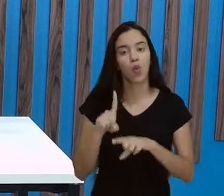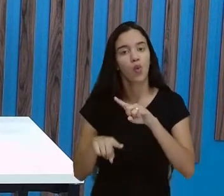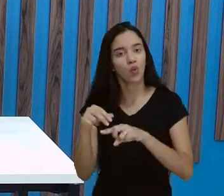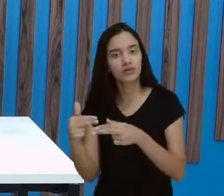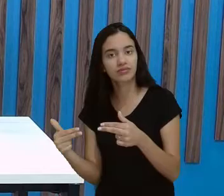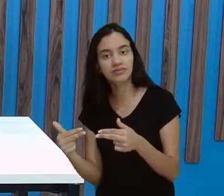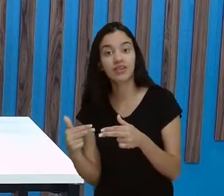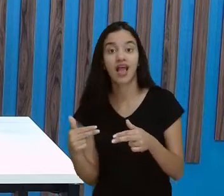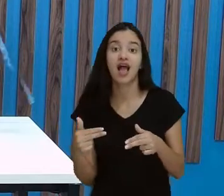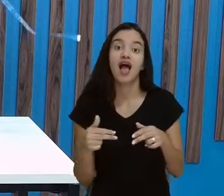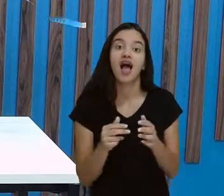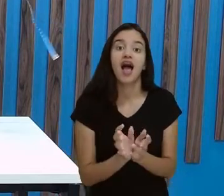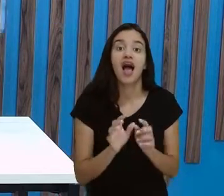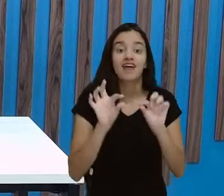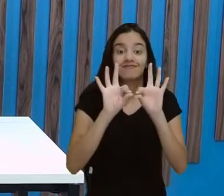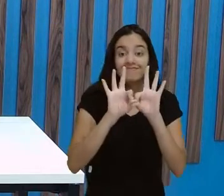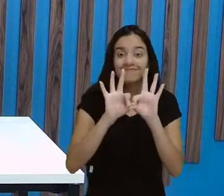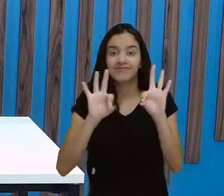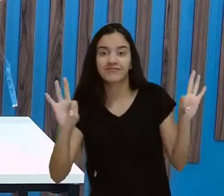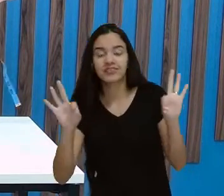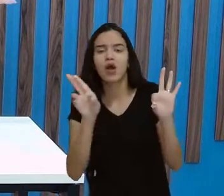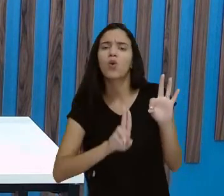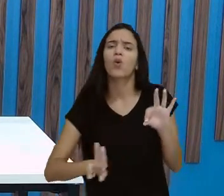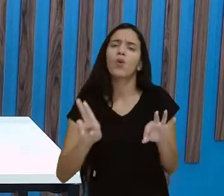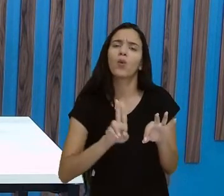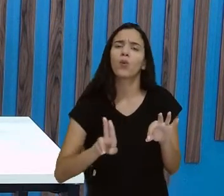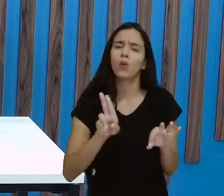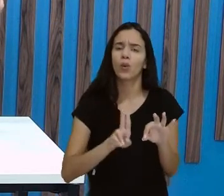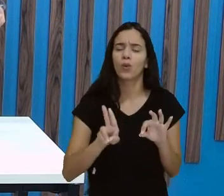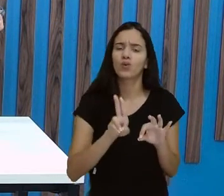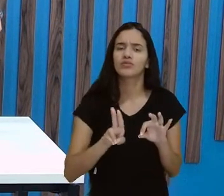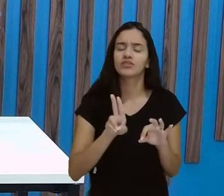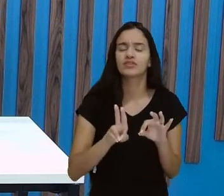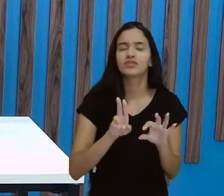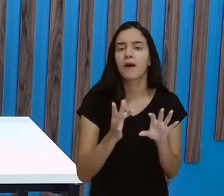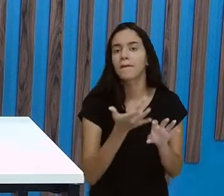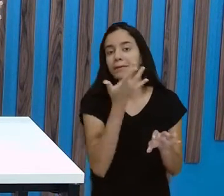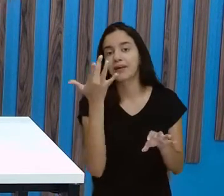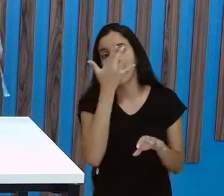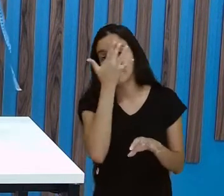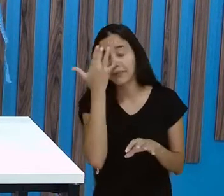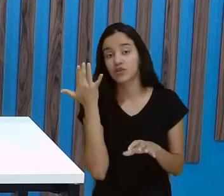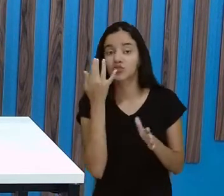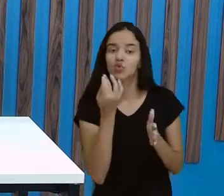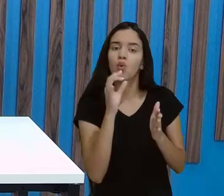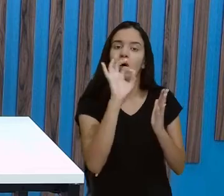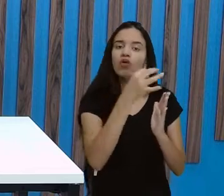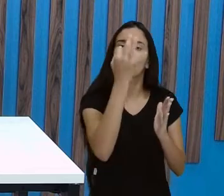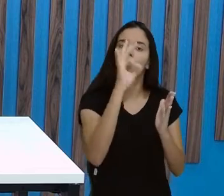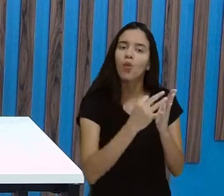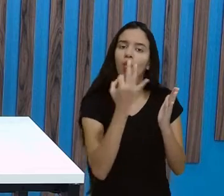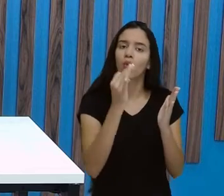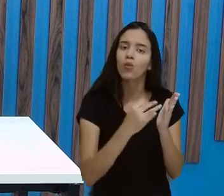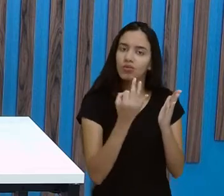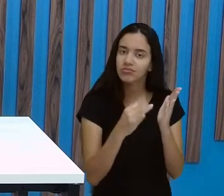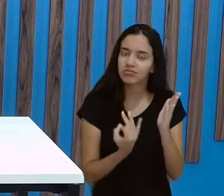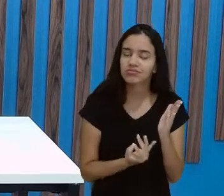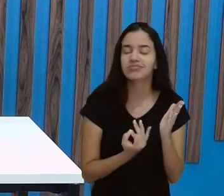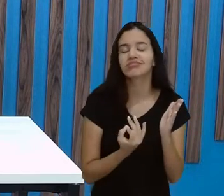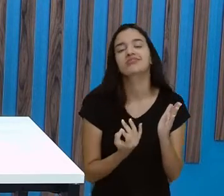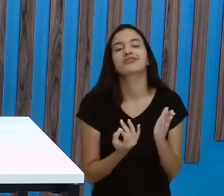né? A fita métrica, que é muito utilizada por costureiras, né? Para medir o tamanho do tecido,